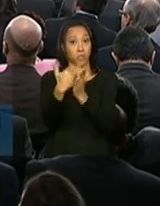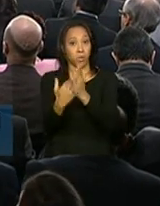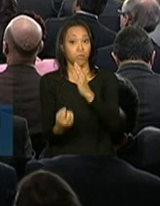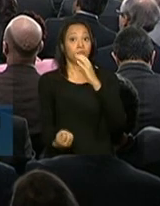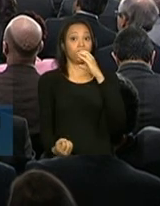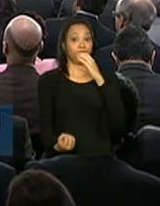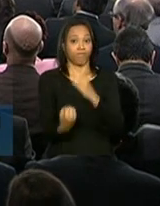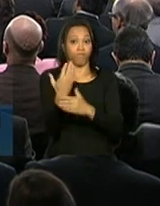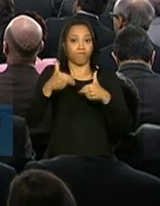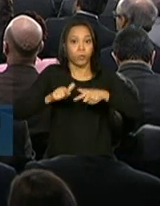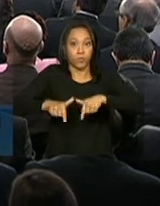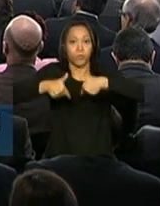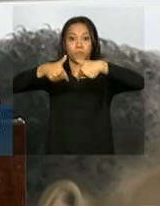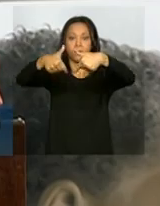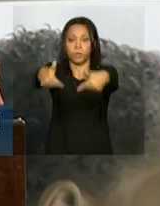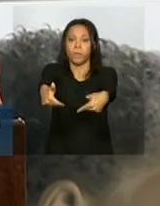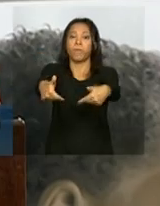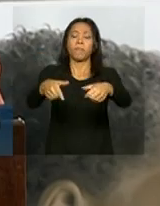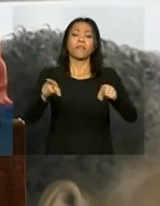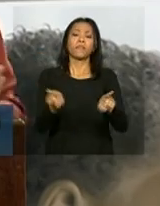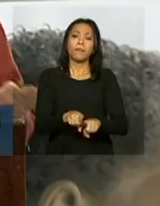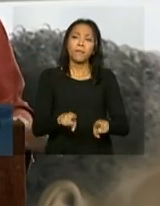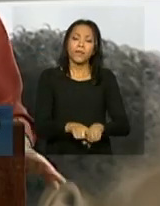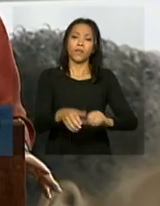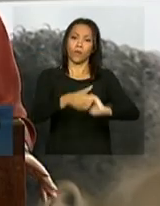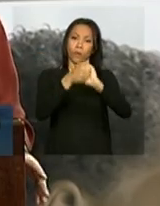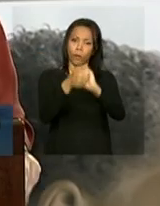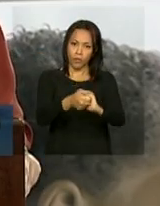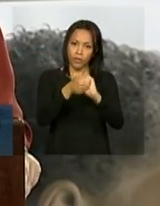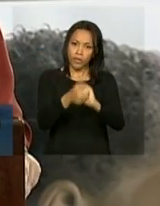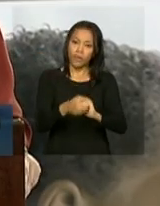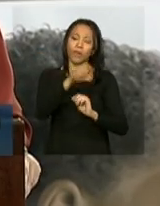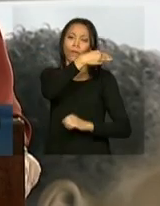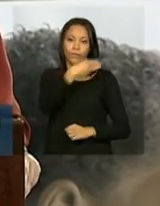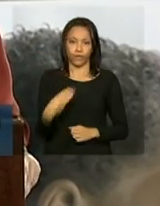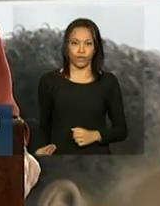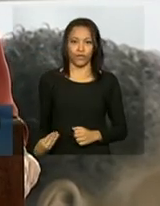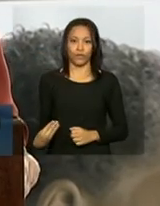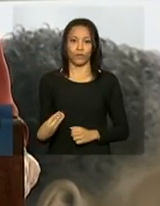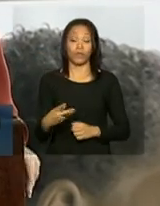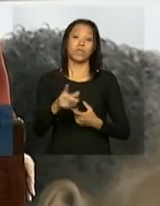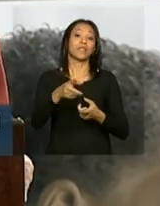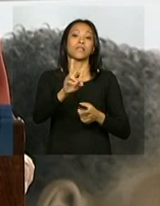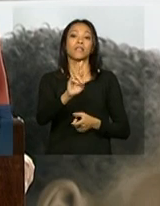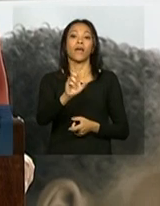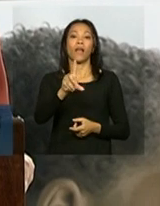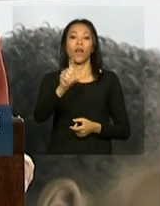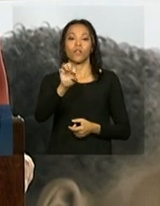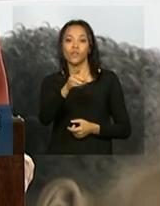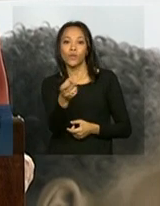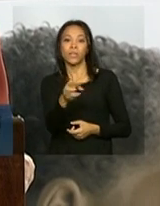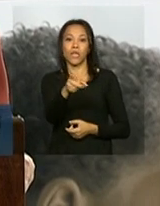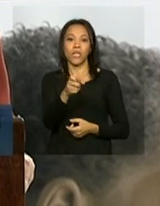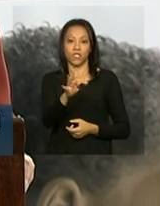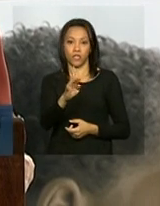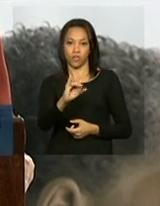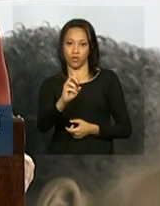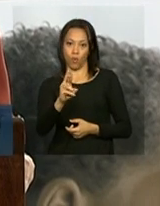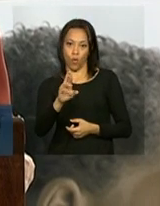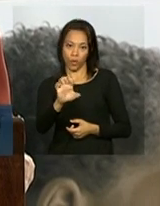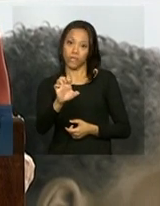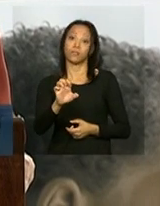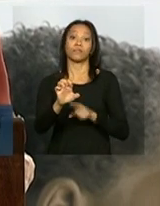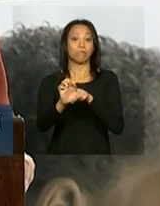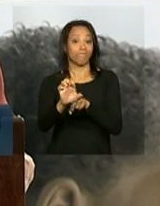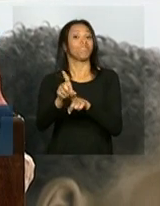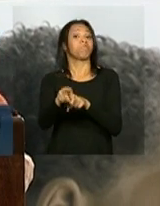programa. Queria cumprimentar também o ministro das Relações Exteriores, o ministro Figueiredo, que